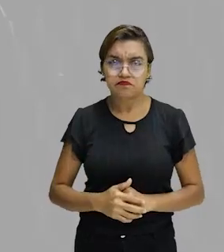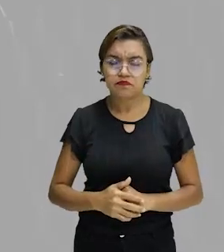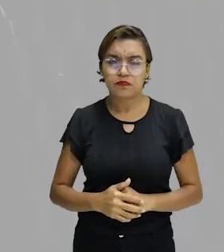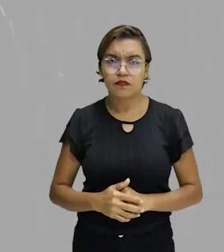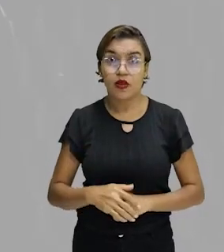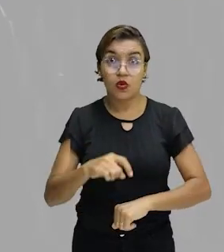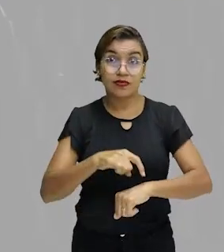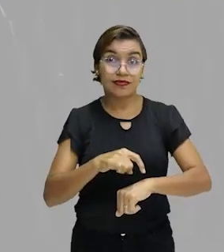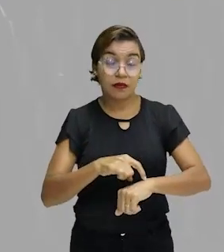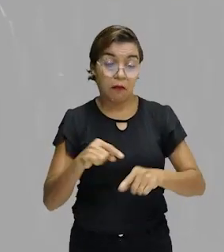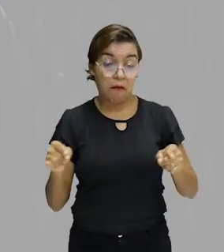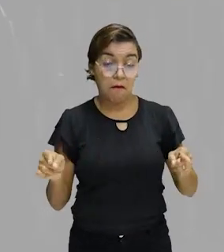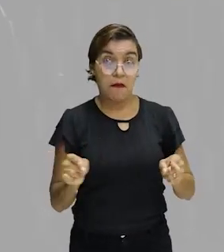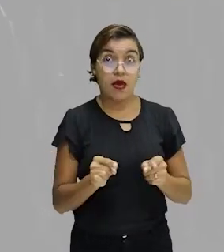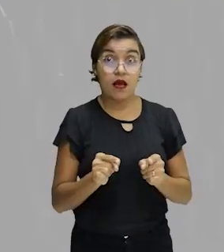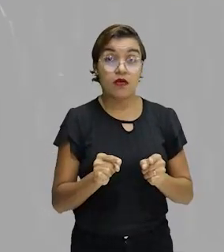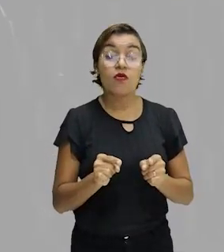tempo,